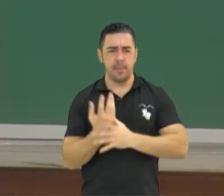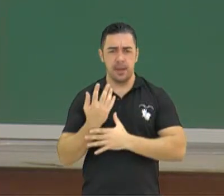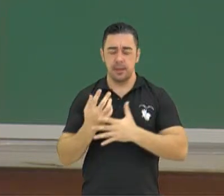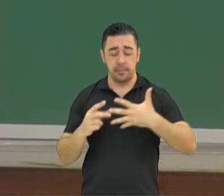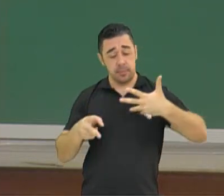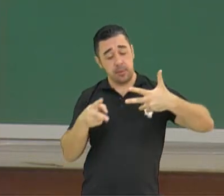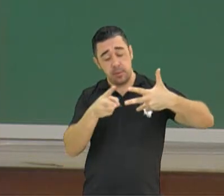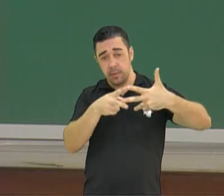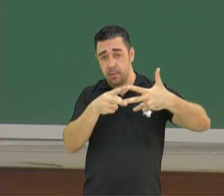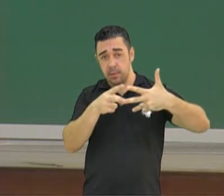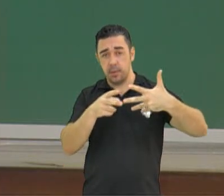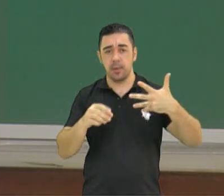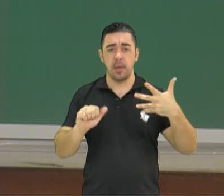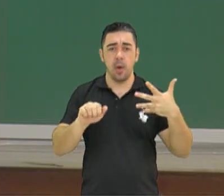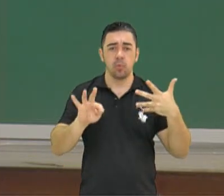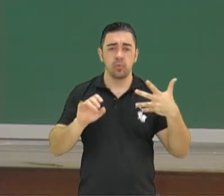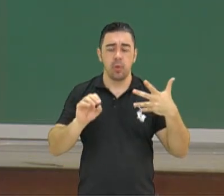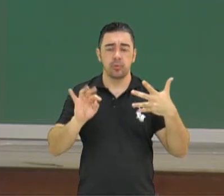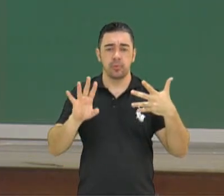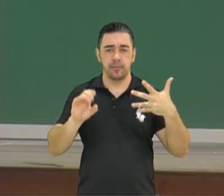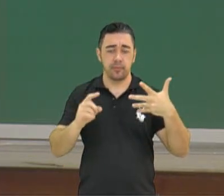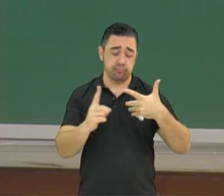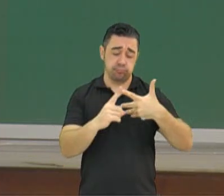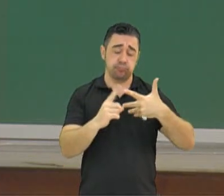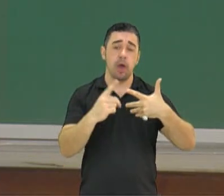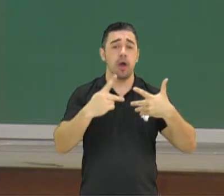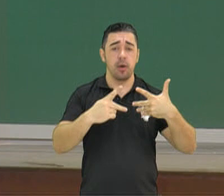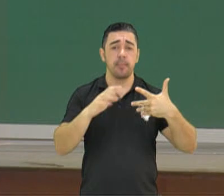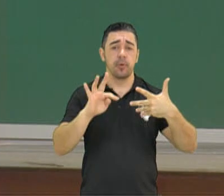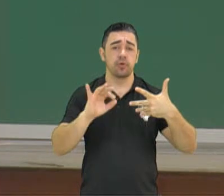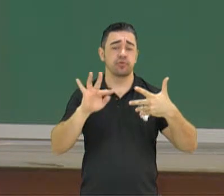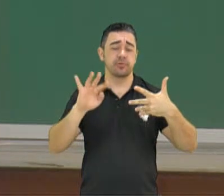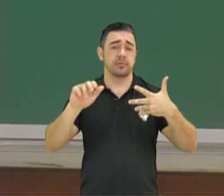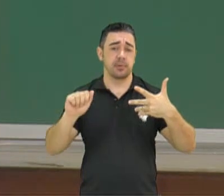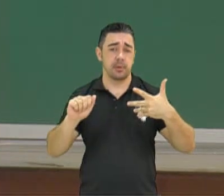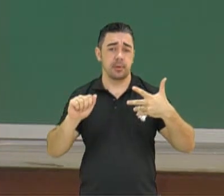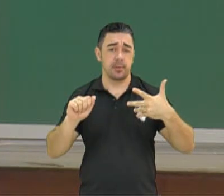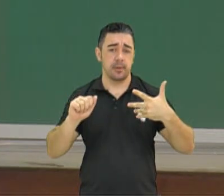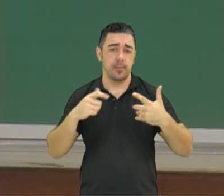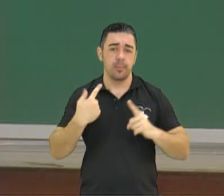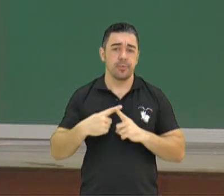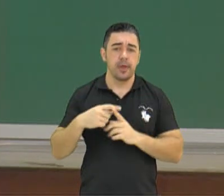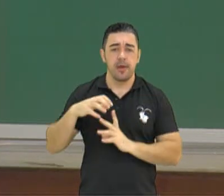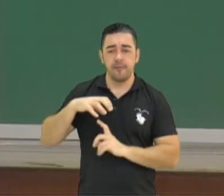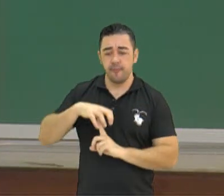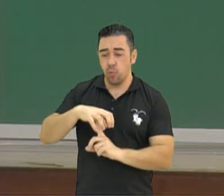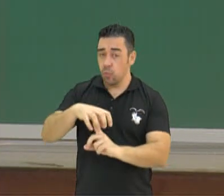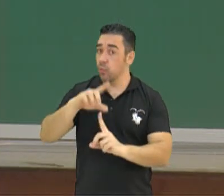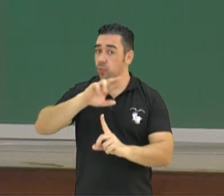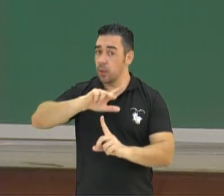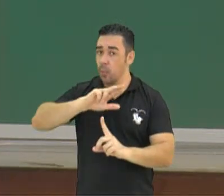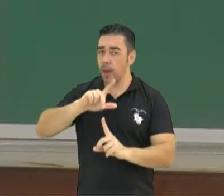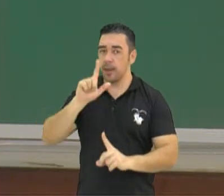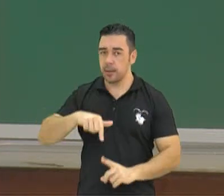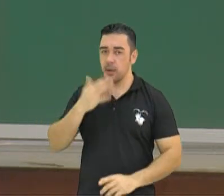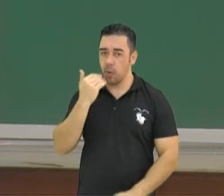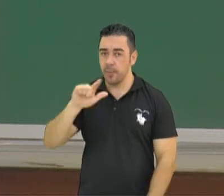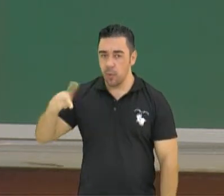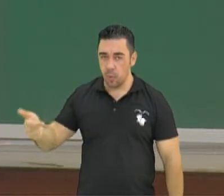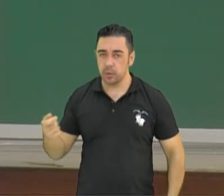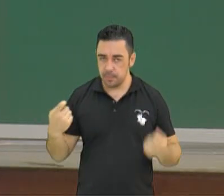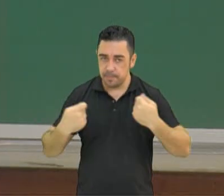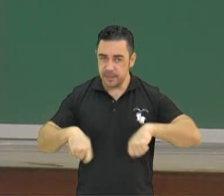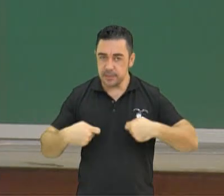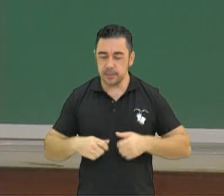só. Autótrofo, protista, as algas, né? Porque fungo não tem autótrofo, ele é heterótrofo, ele precisa se alimentar de um